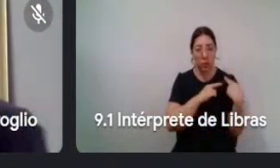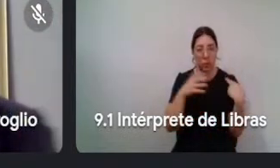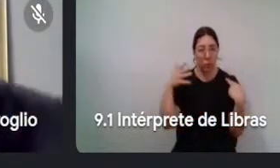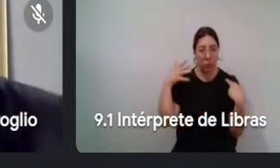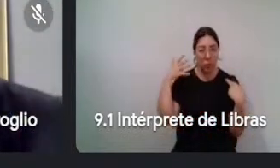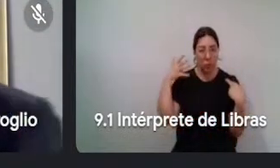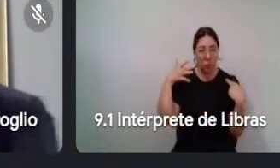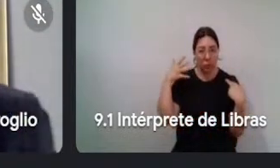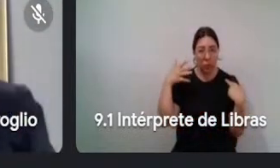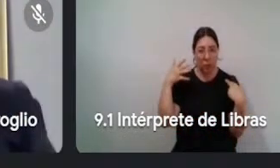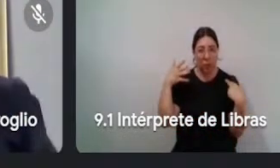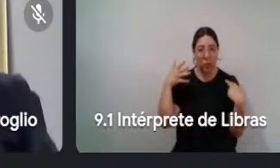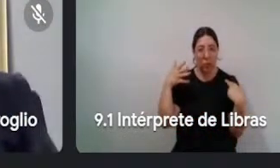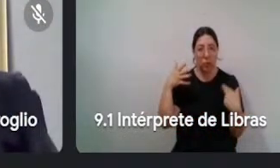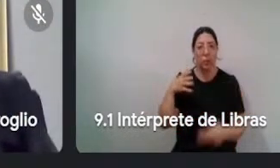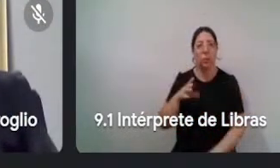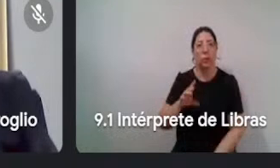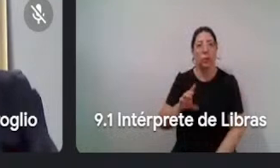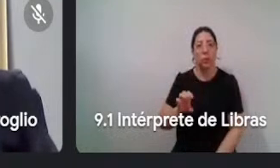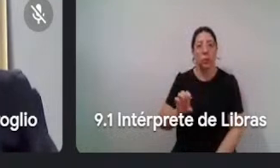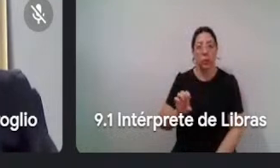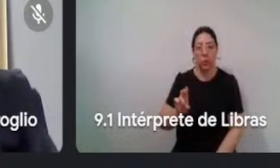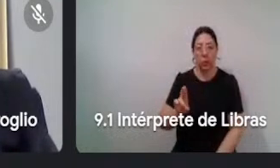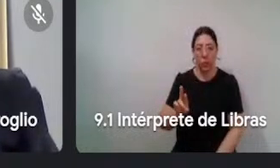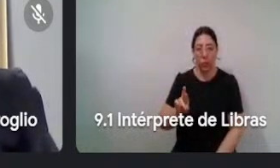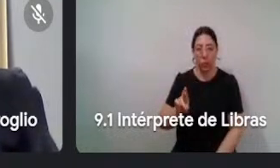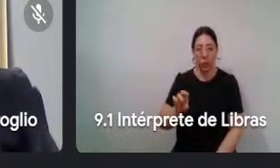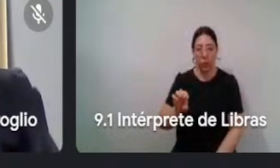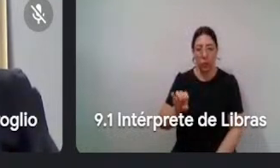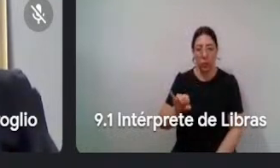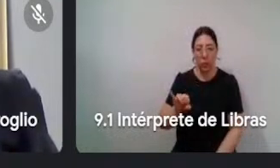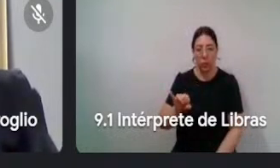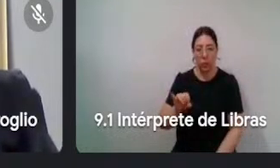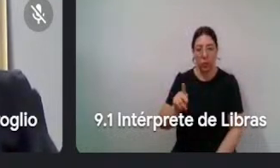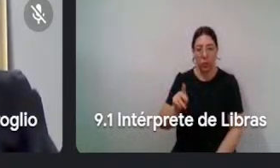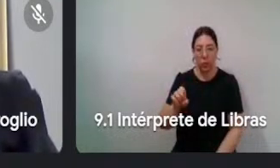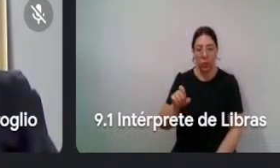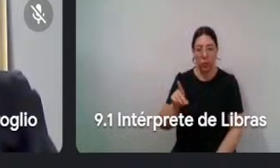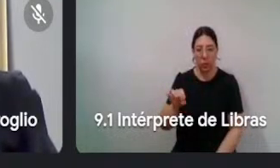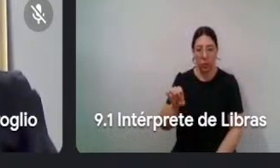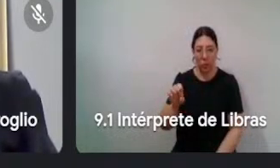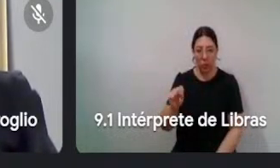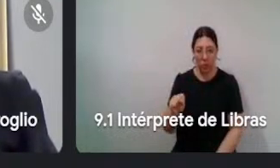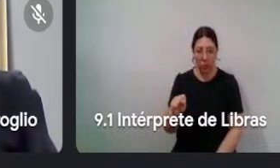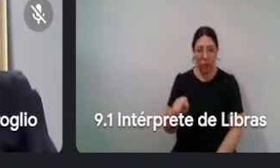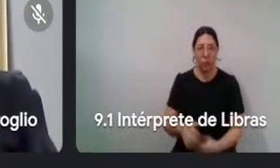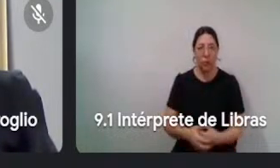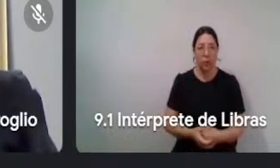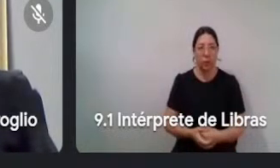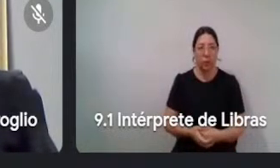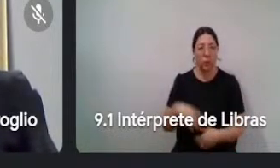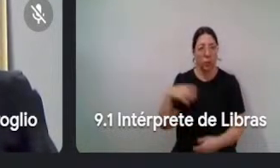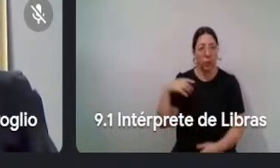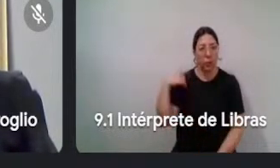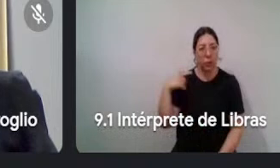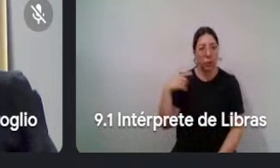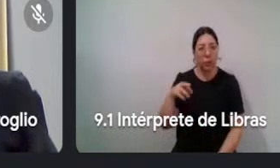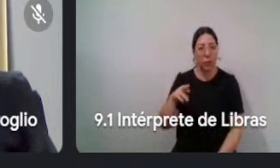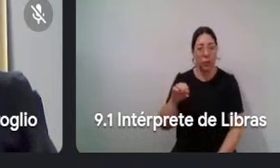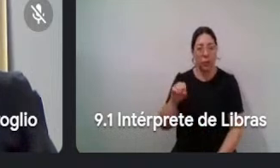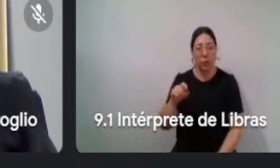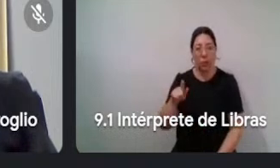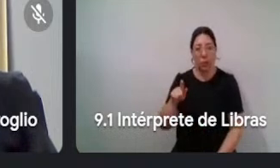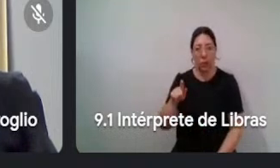do Carmo Lamounier, vice-presidente corregedor. O recorrente Rogério Vôlei Leite. Recorrido com alegação